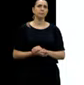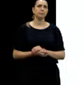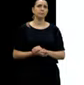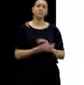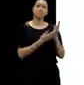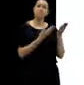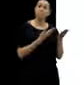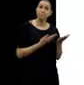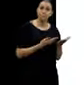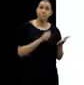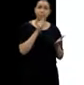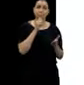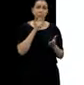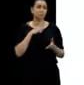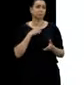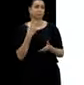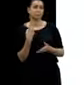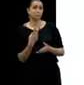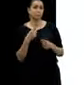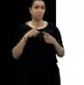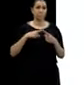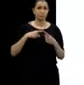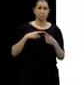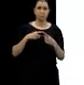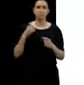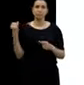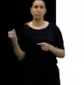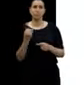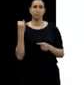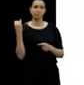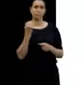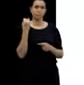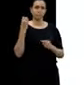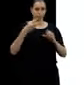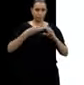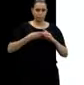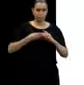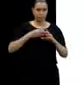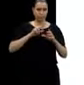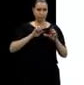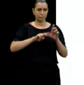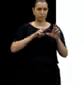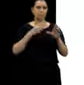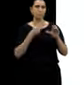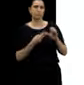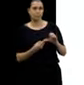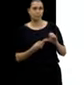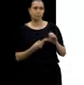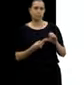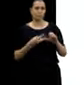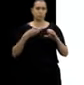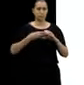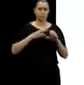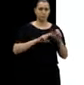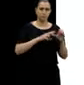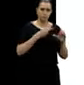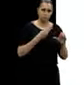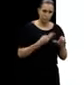E ainda nós vamos ter dois tipos bem importantes de células-tronco, que são as